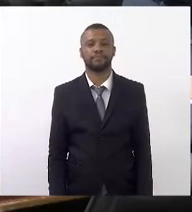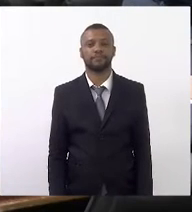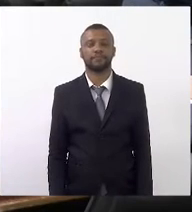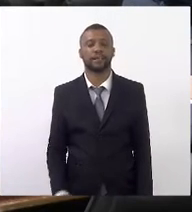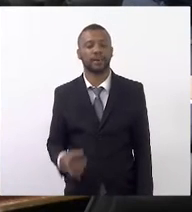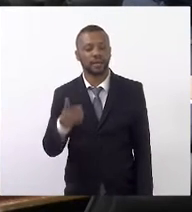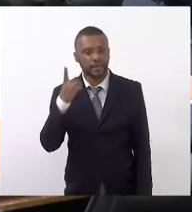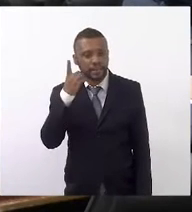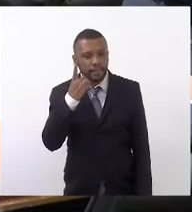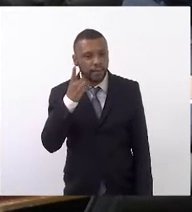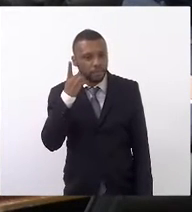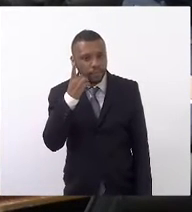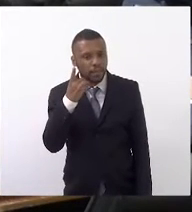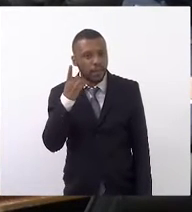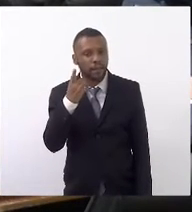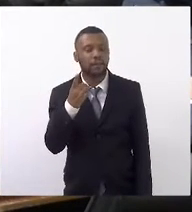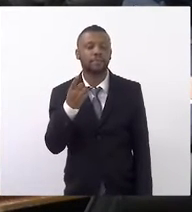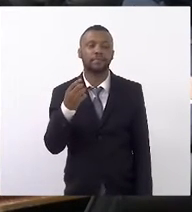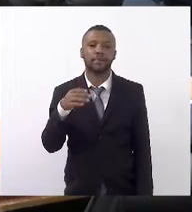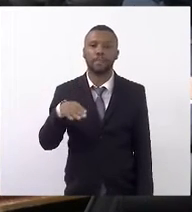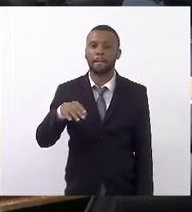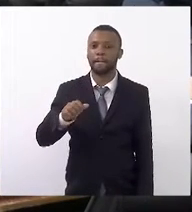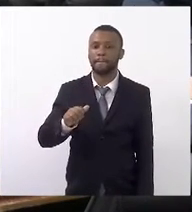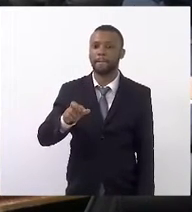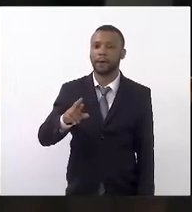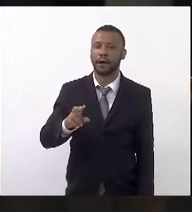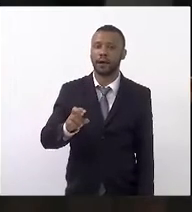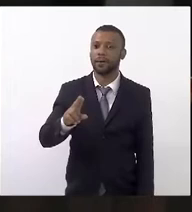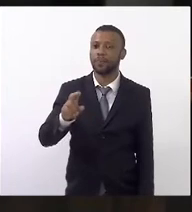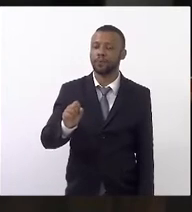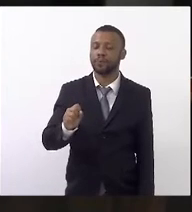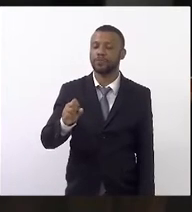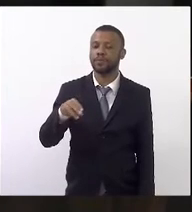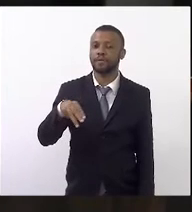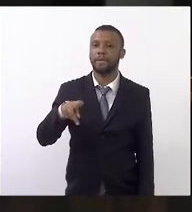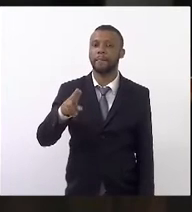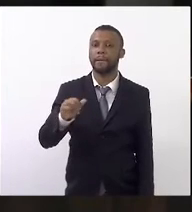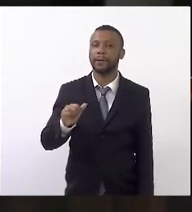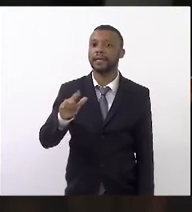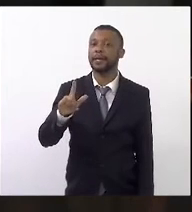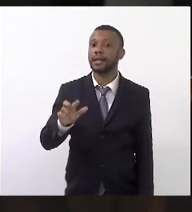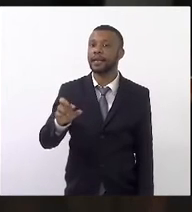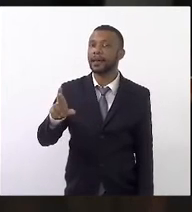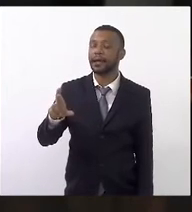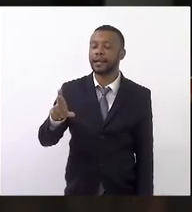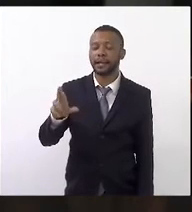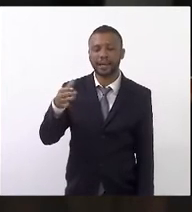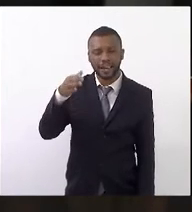Deputado Marcos Miller. Deputado Marcos Miller. Deputada Tia Ju.